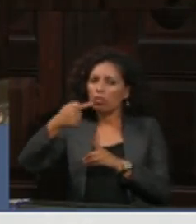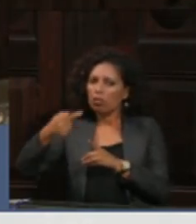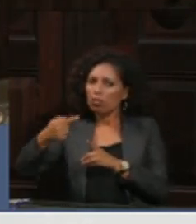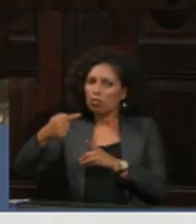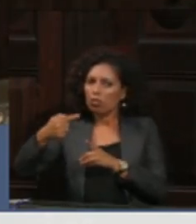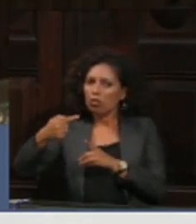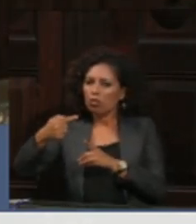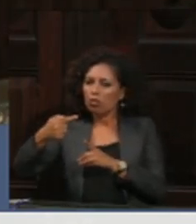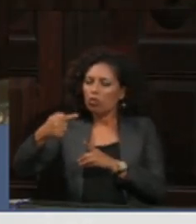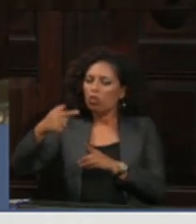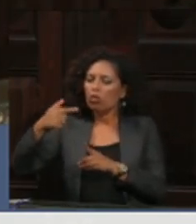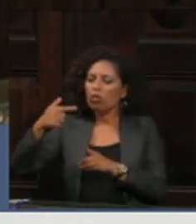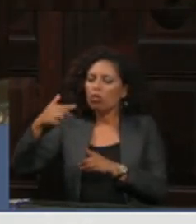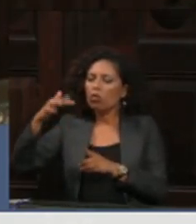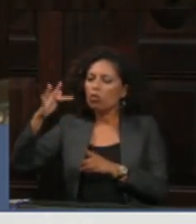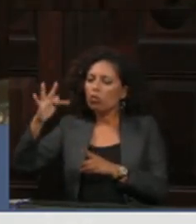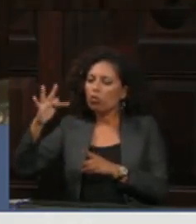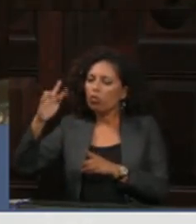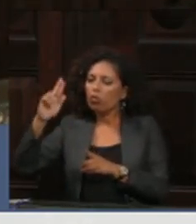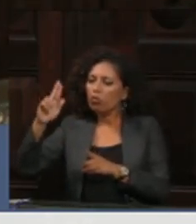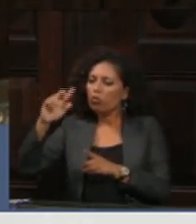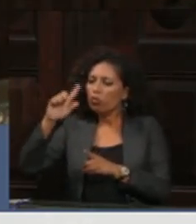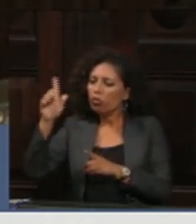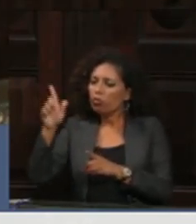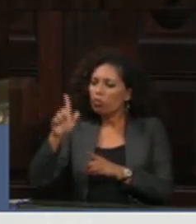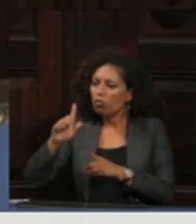177 fuzis.